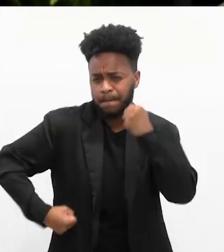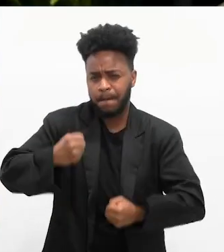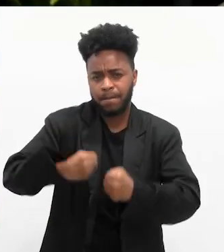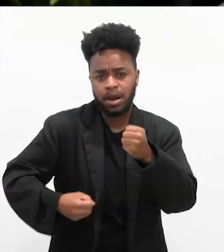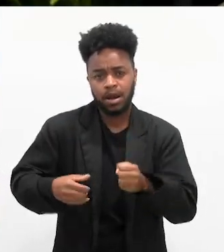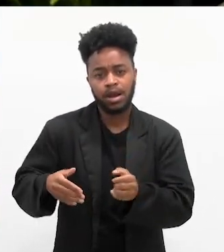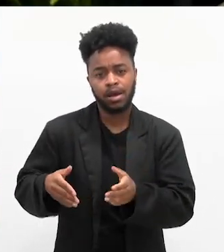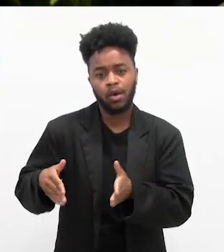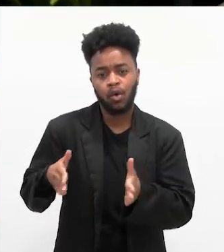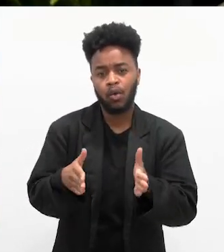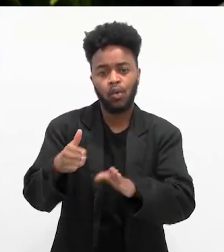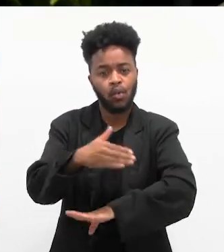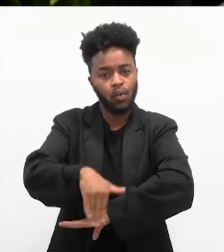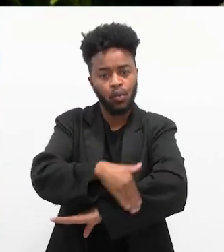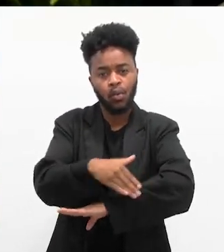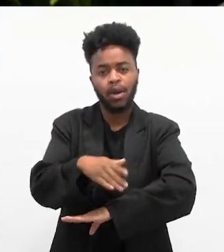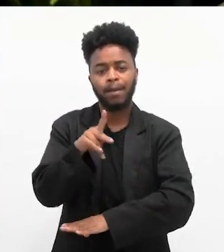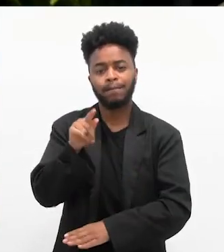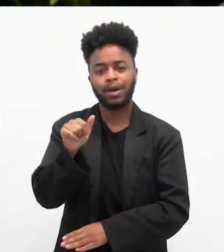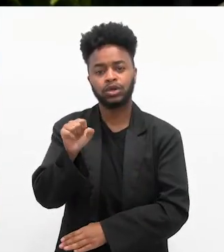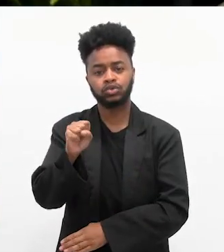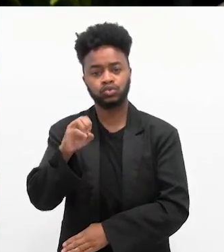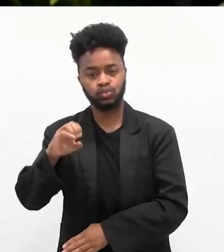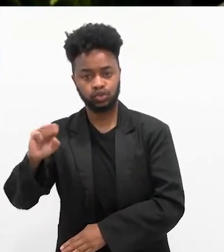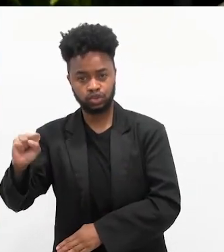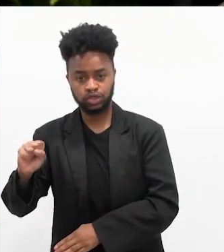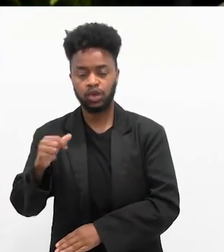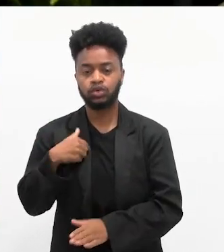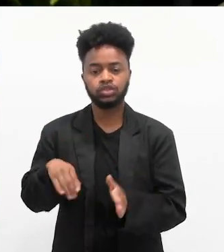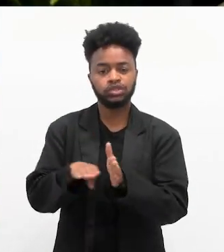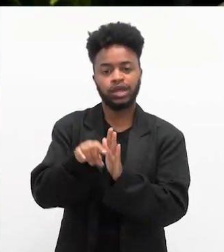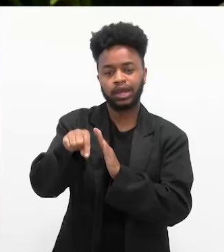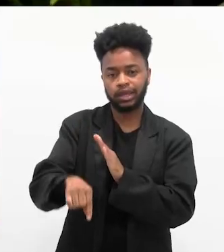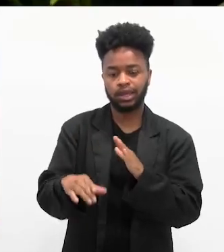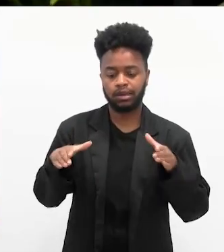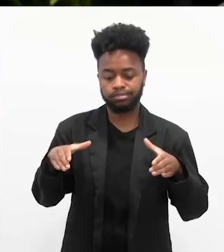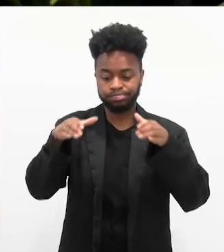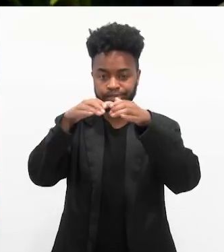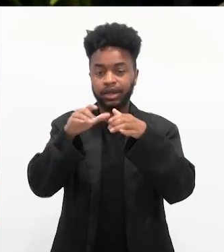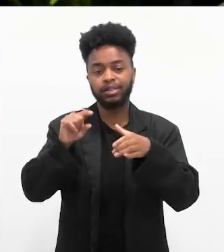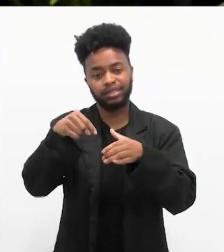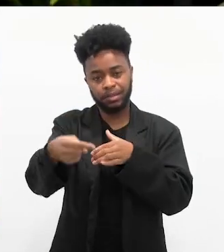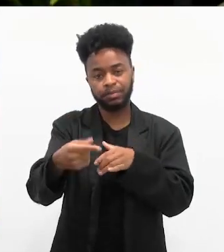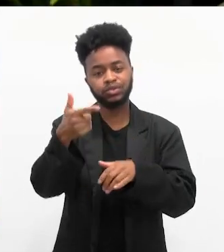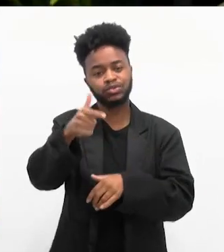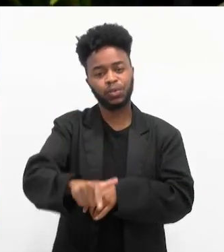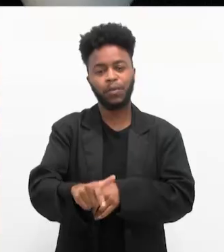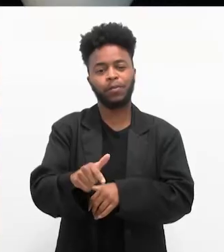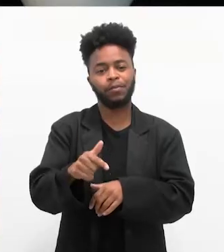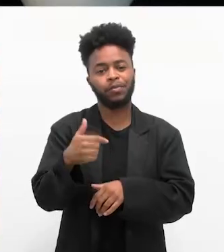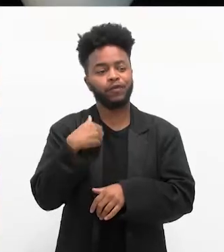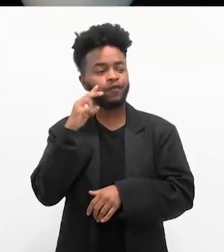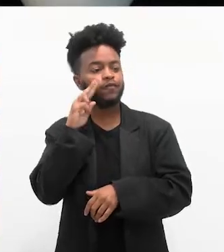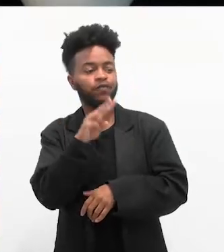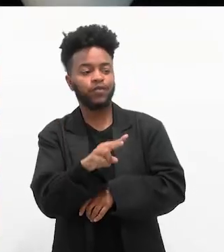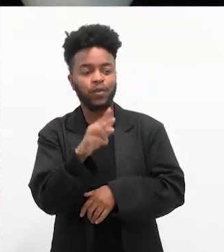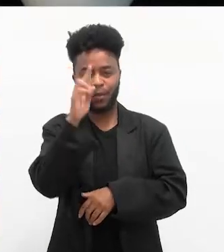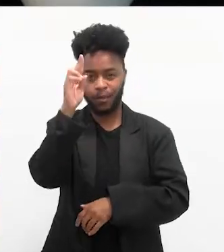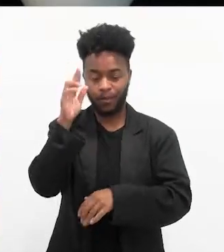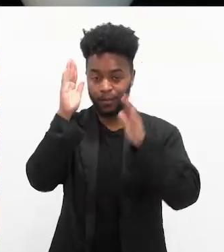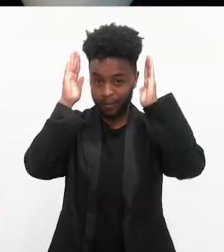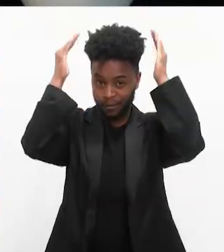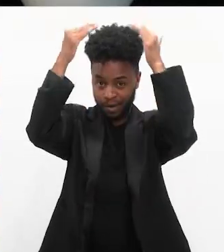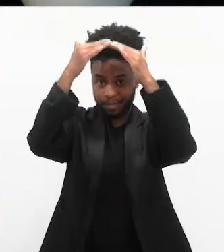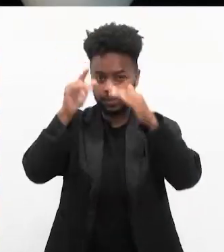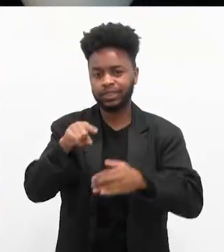pela Avenida Passos para chegar aqui na Catedral, onde novamente o Papa fez uma passagem no Papamóvel. E depois você foi em outra